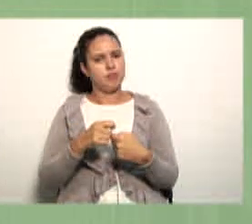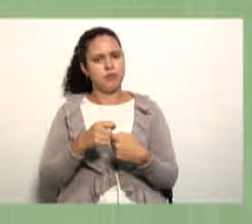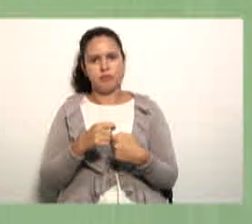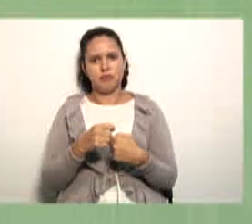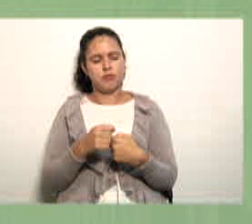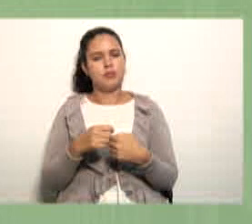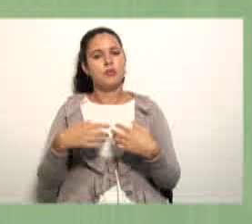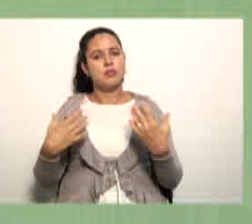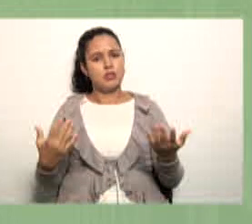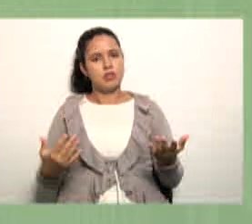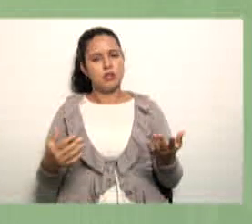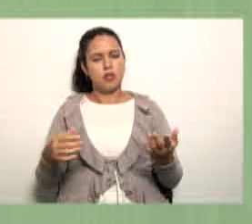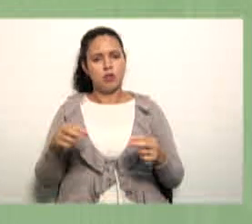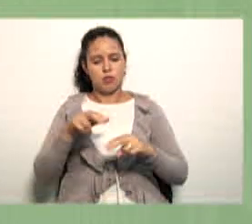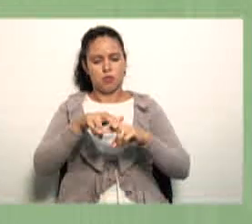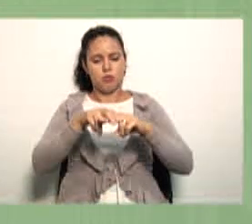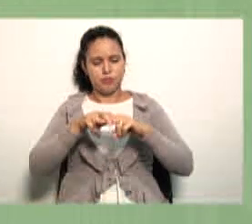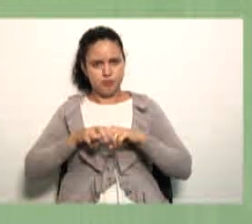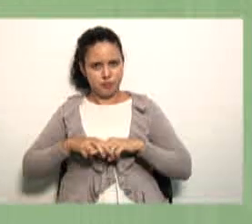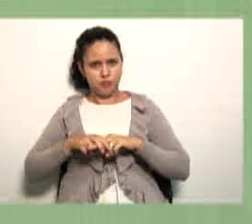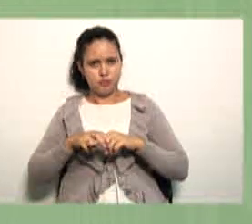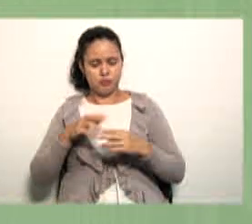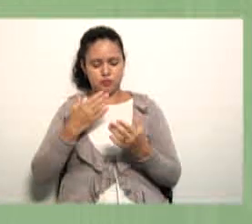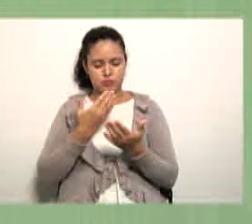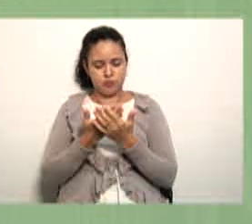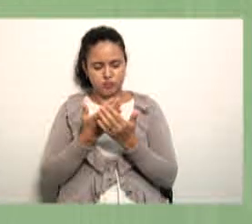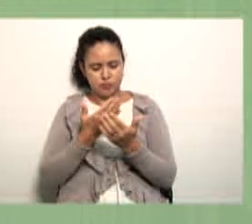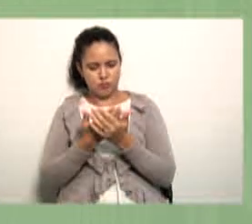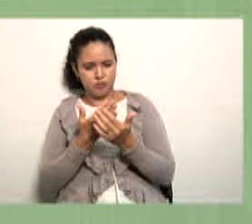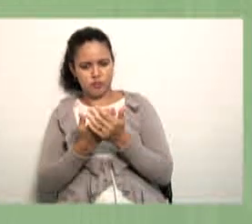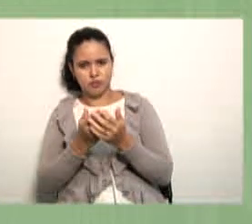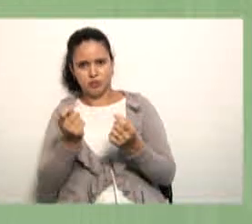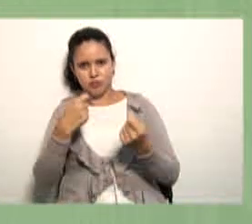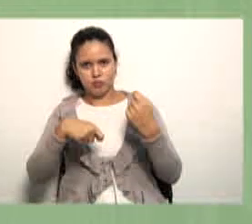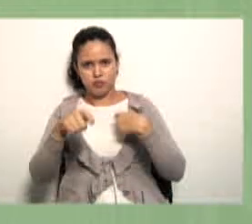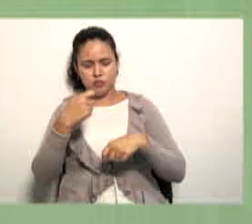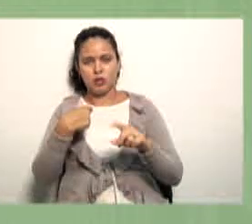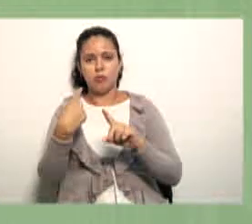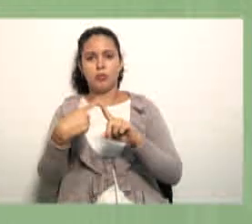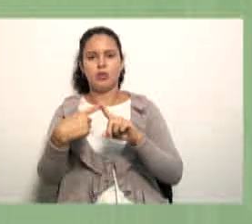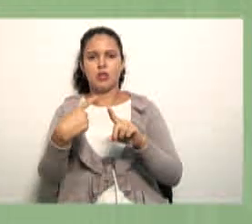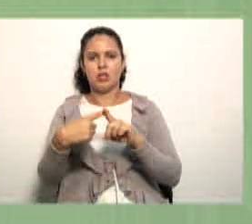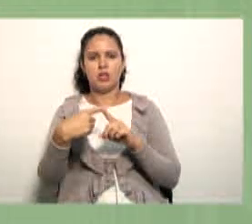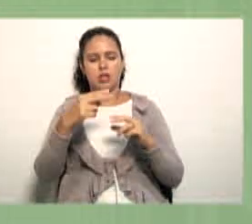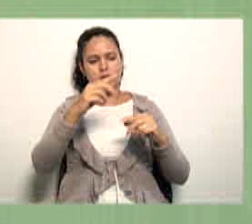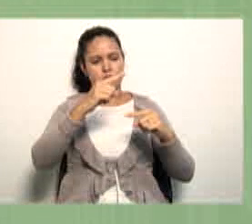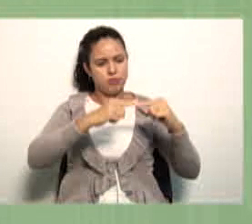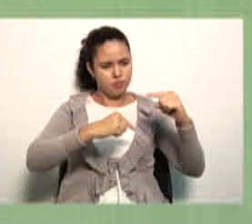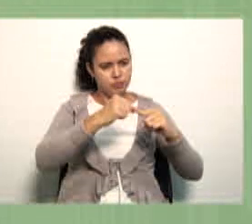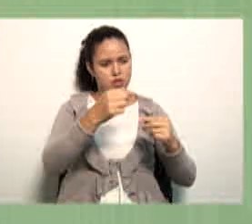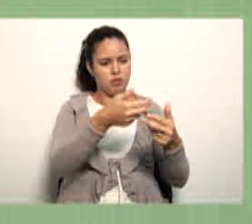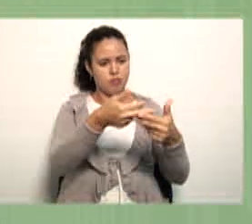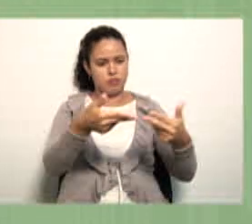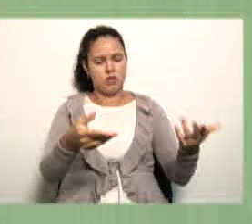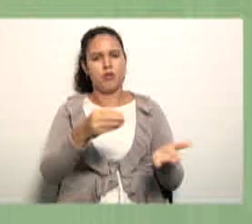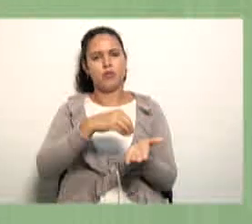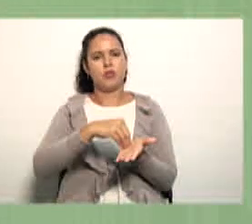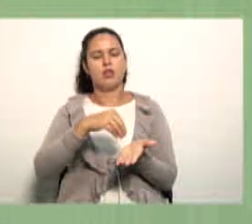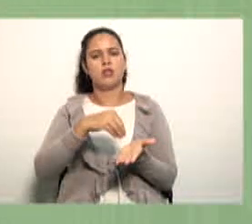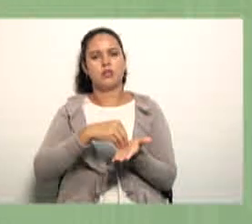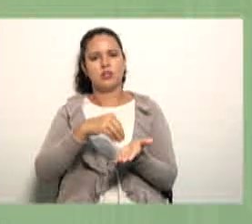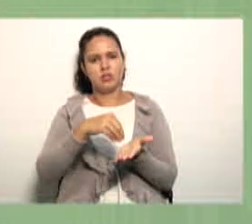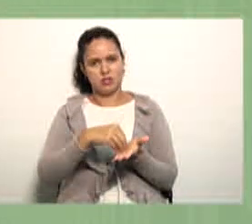por causa da escassez, buscando sanar, buscando resolver a questão da escassez. A escassez